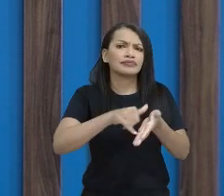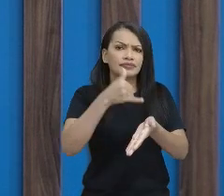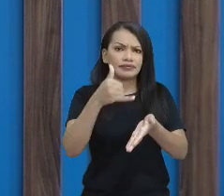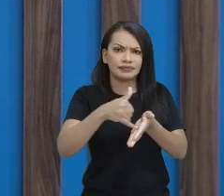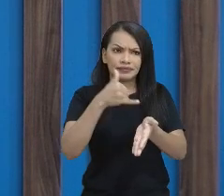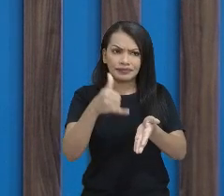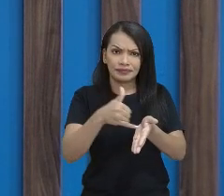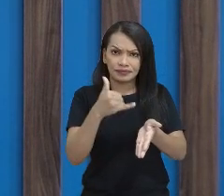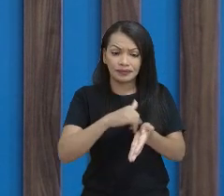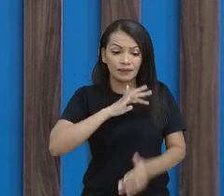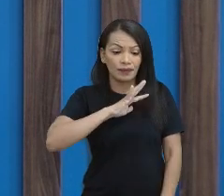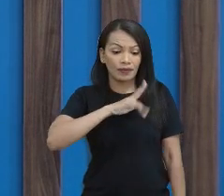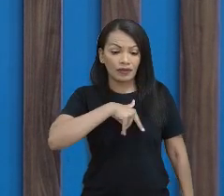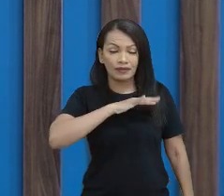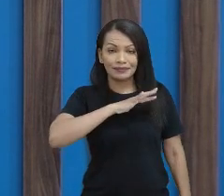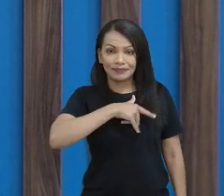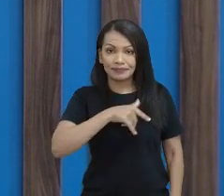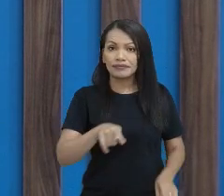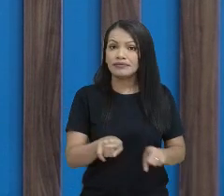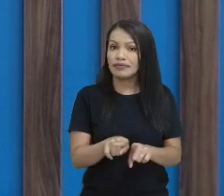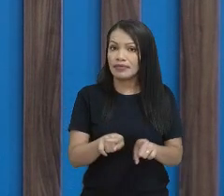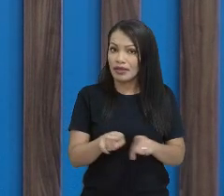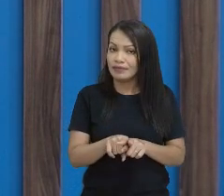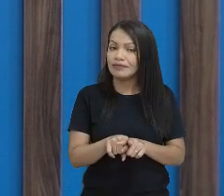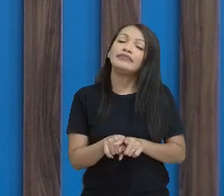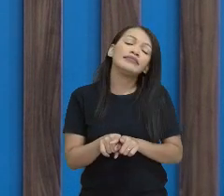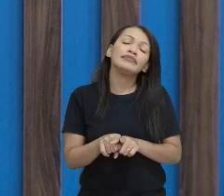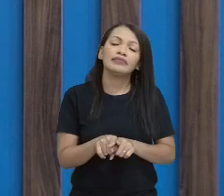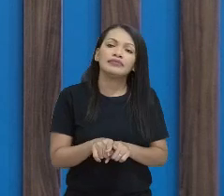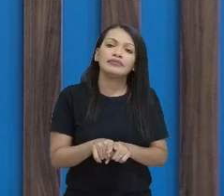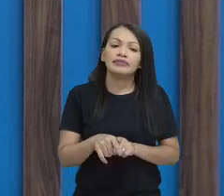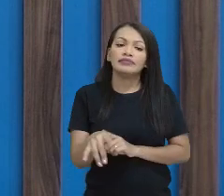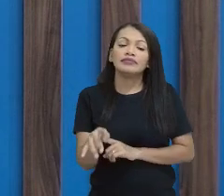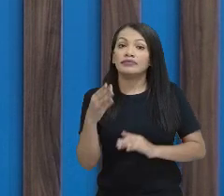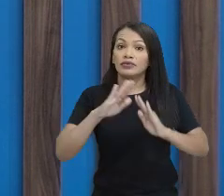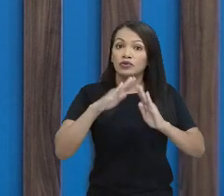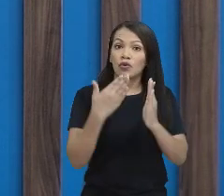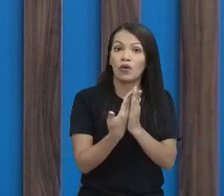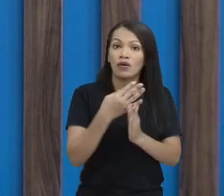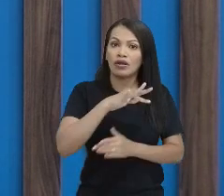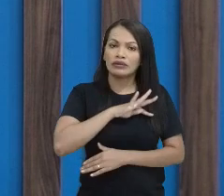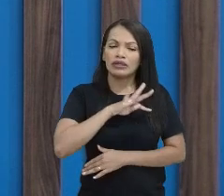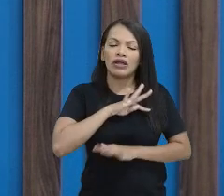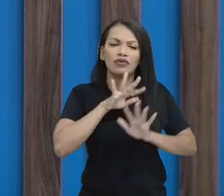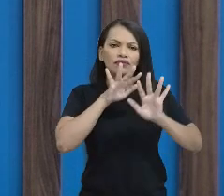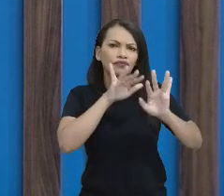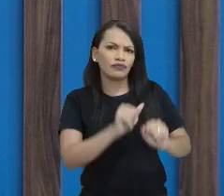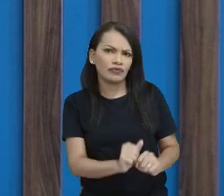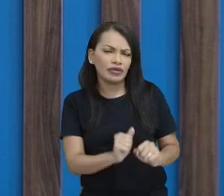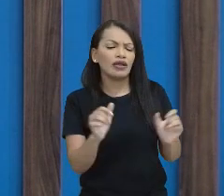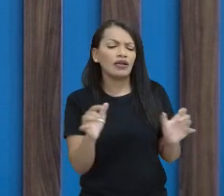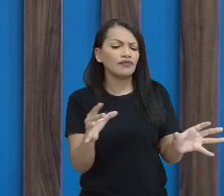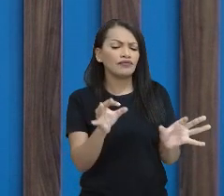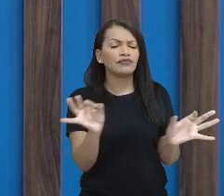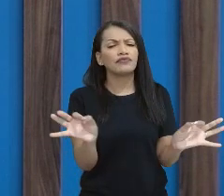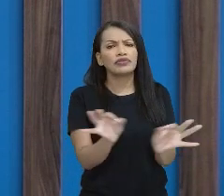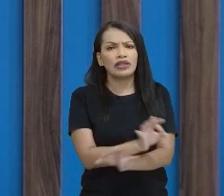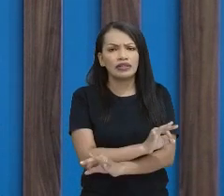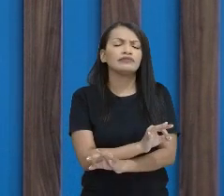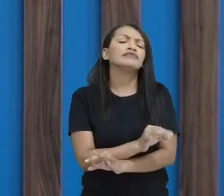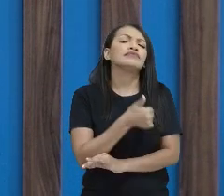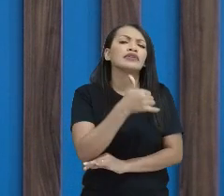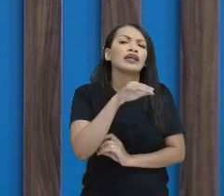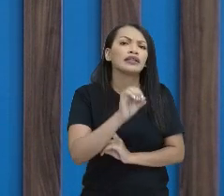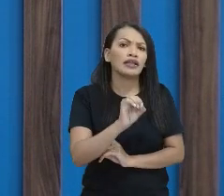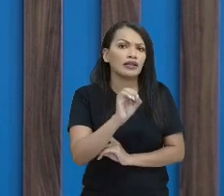do IF e das ETEs encerram no dia 10/11, então corra lá, faça a